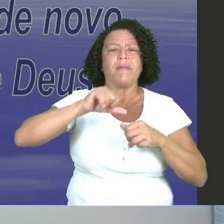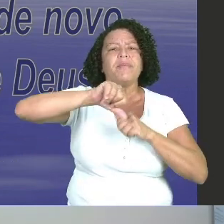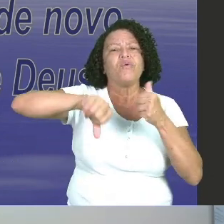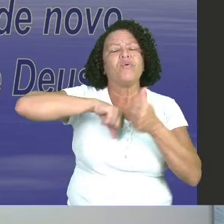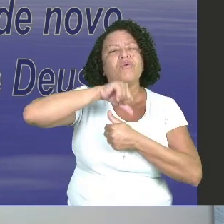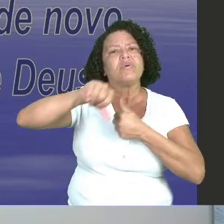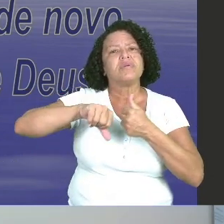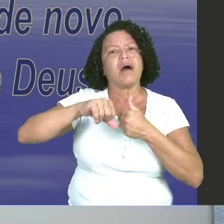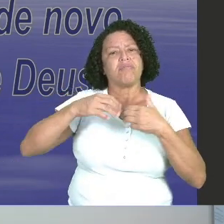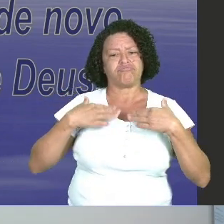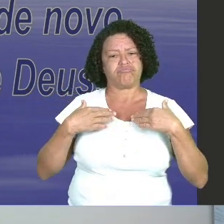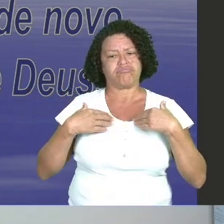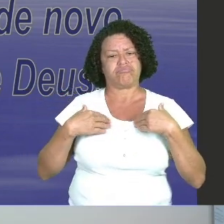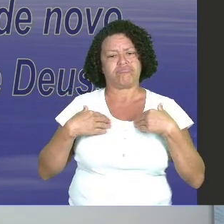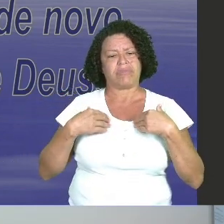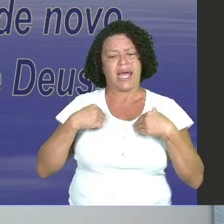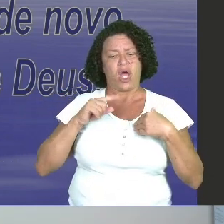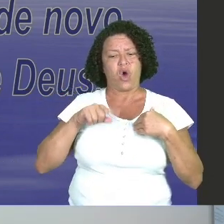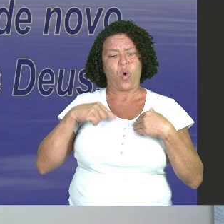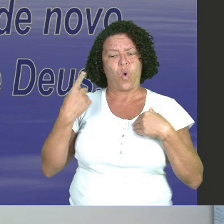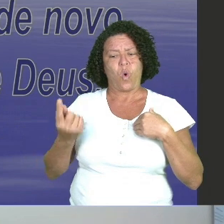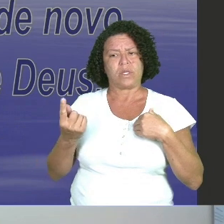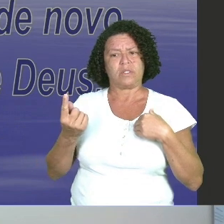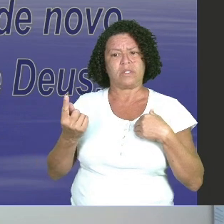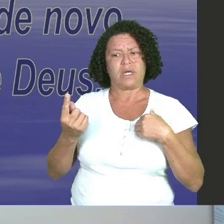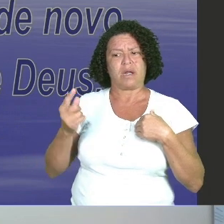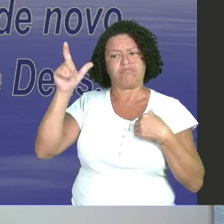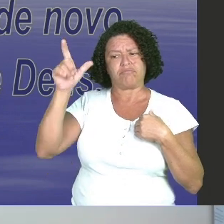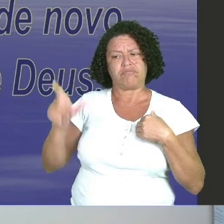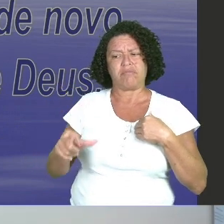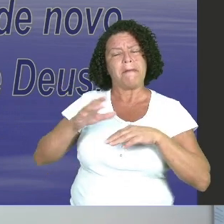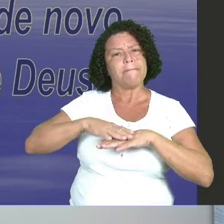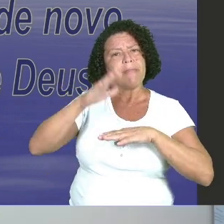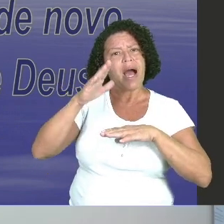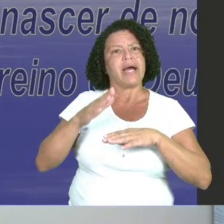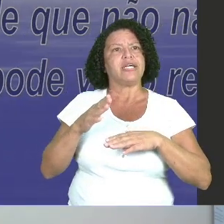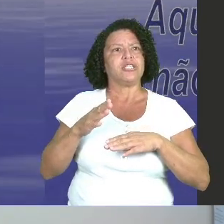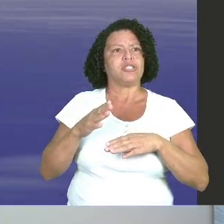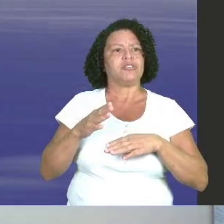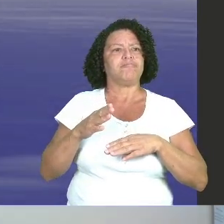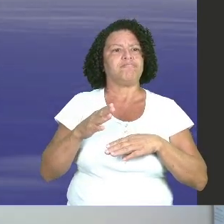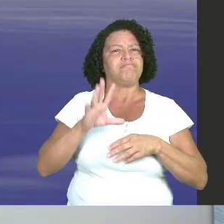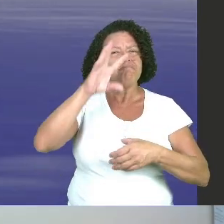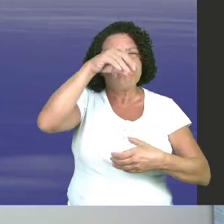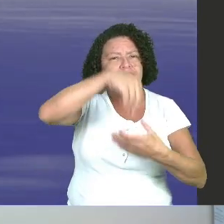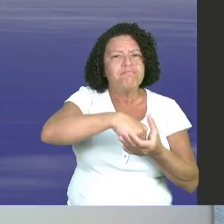Transformar-se, tornar-se outra criatura mais evangelizada.